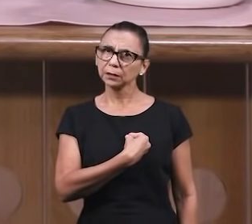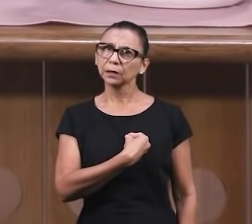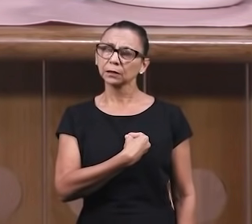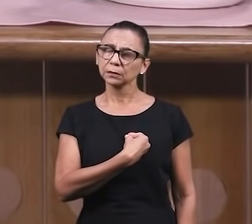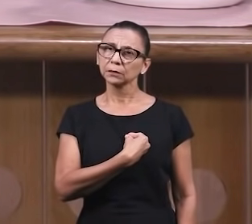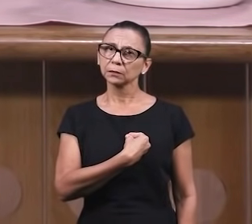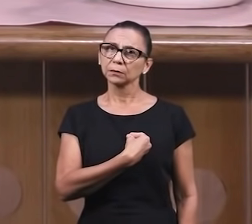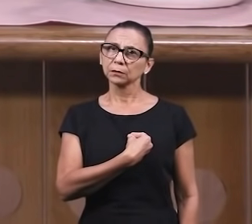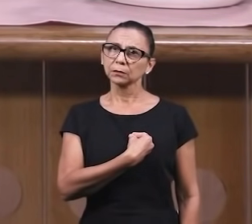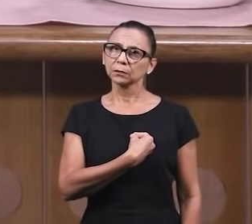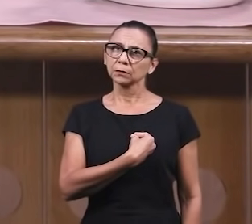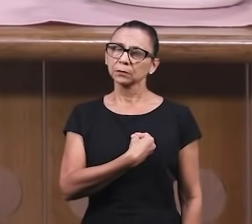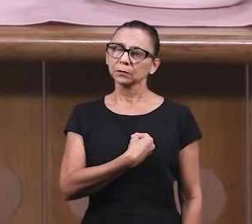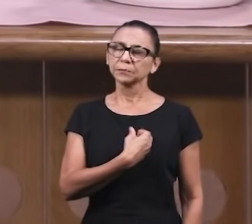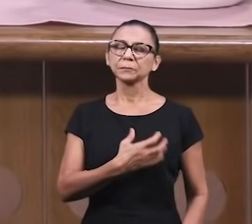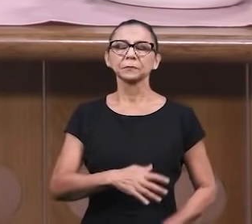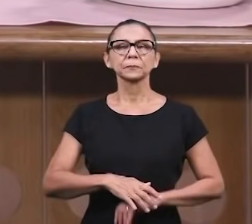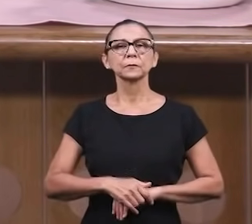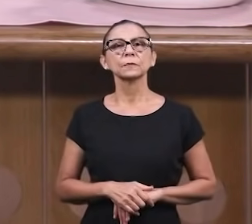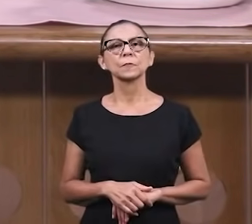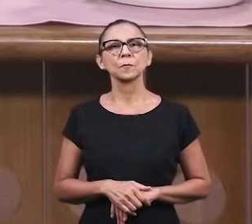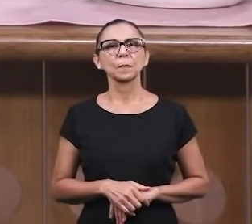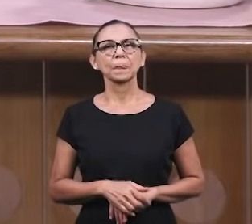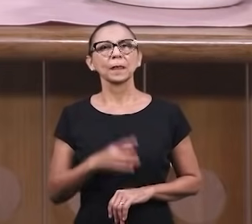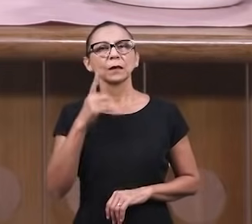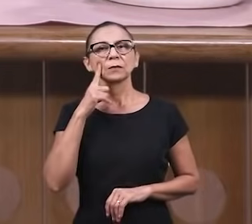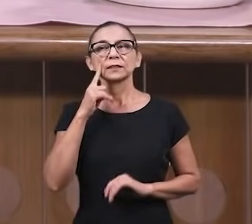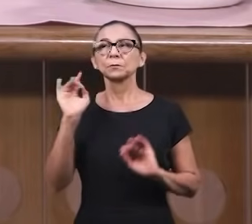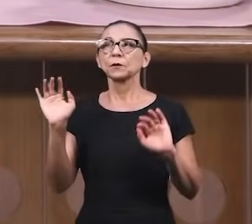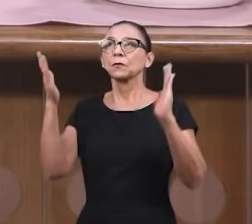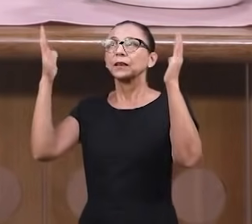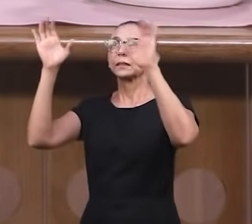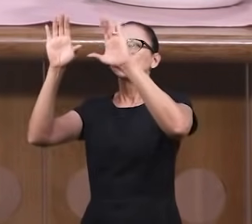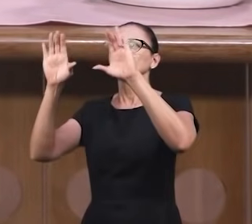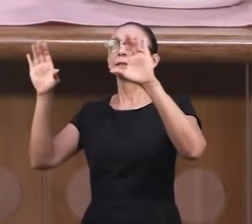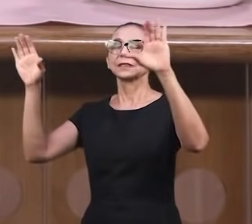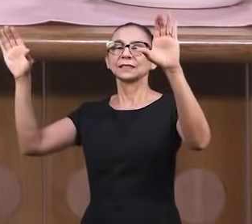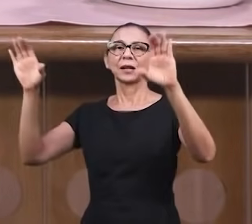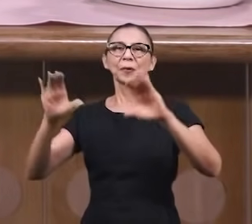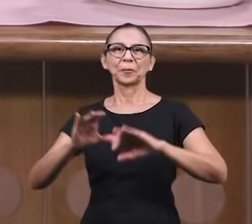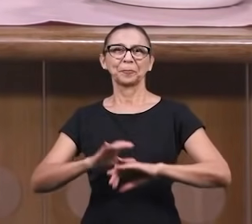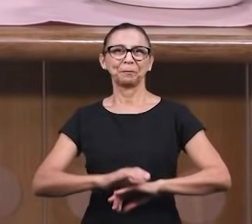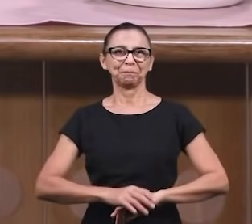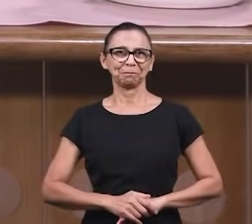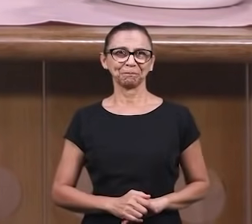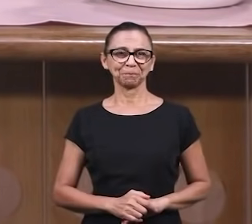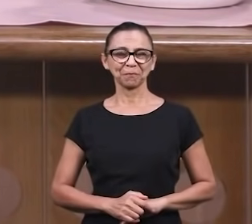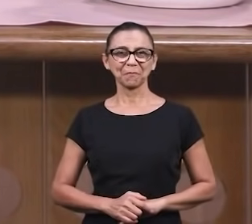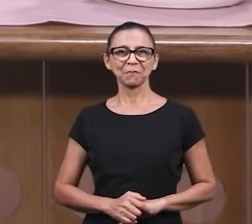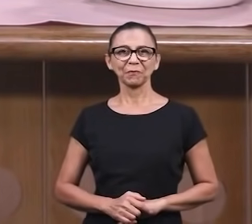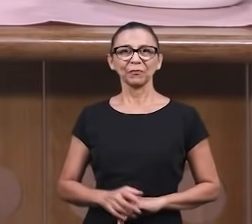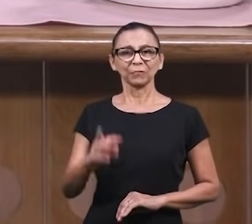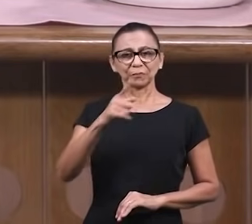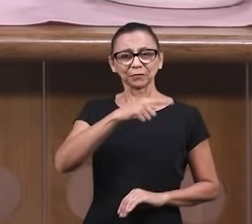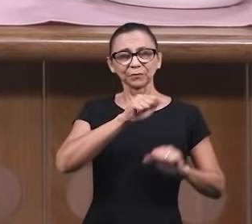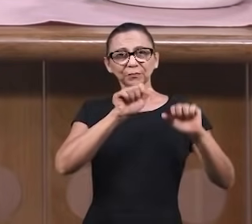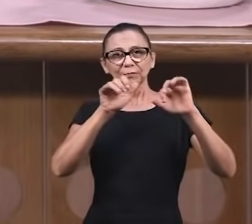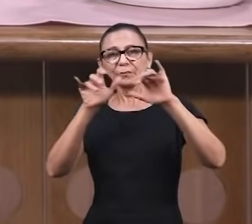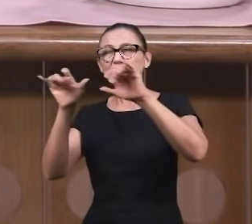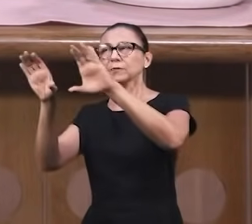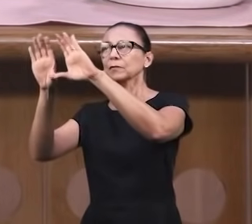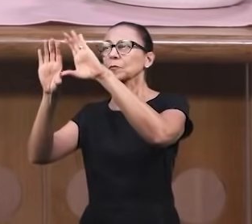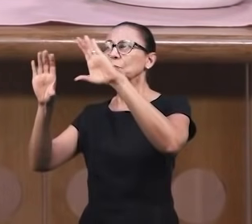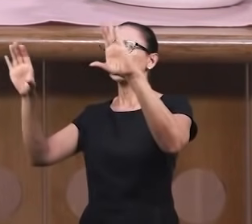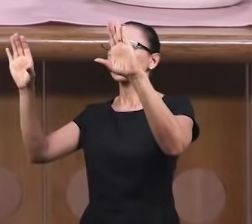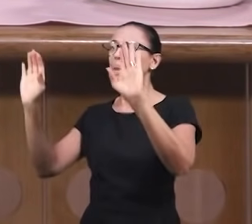parte da sua vida, no seu interior vai haver uma festa. Com ele cearei, é o banquete, né, da festa,